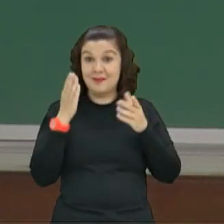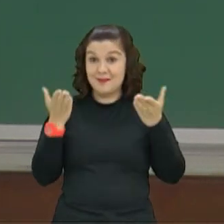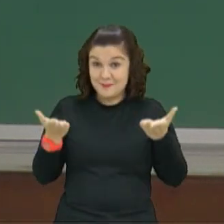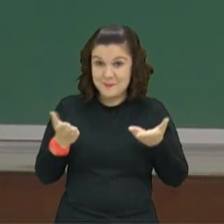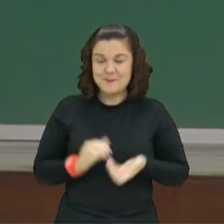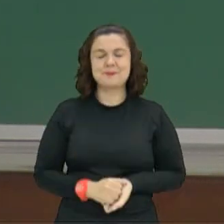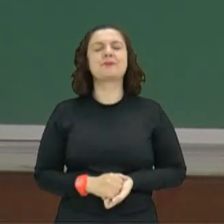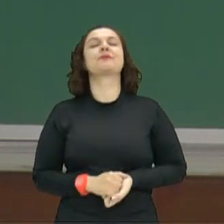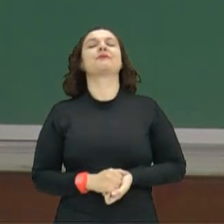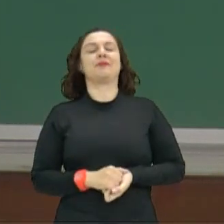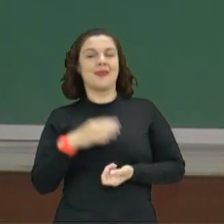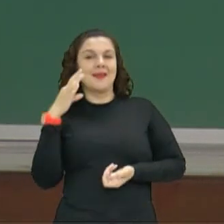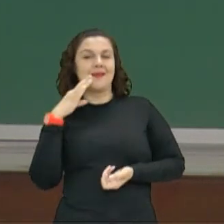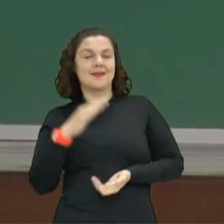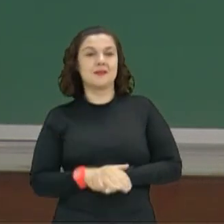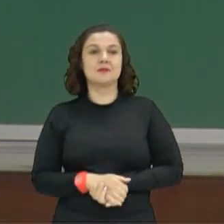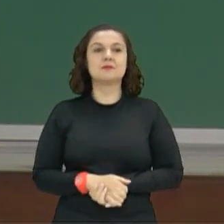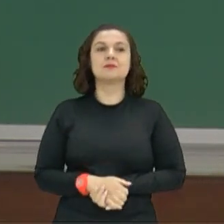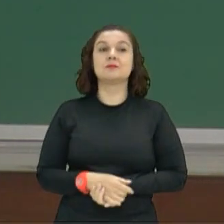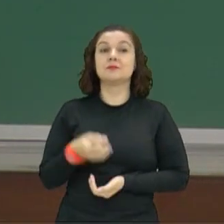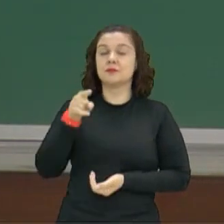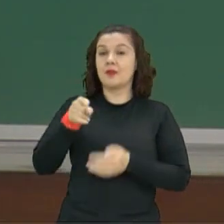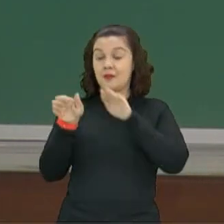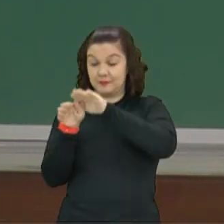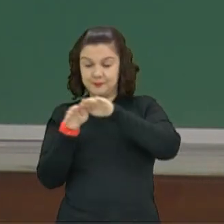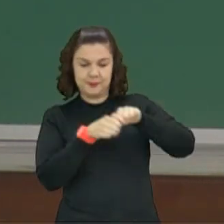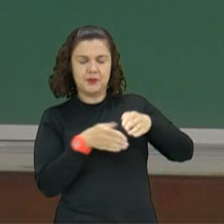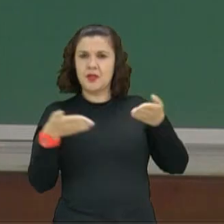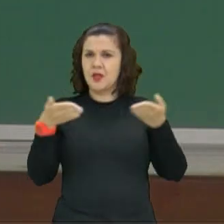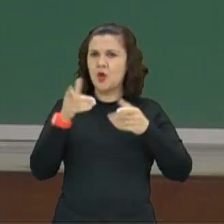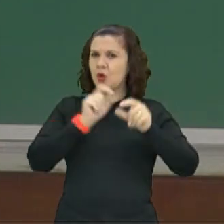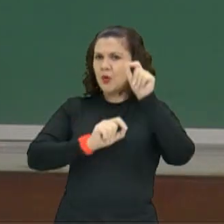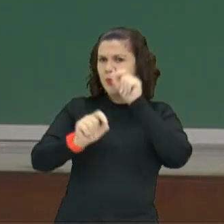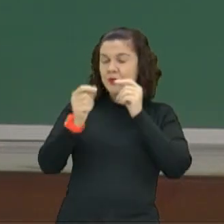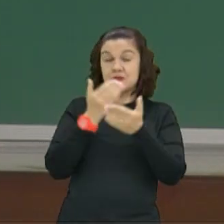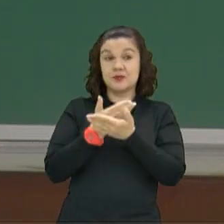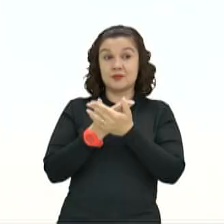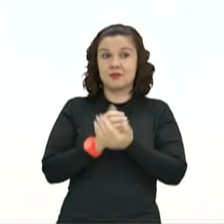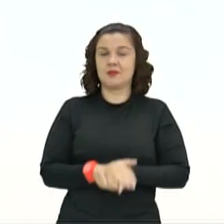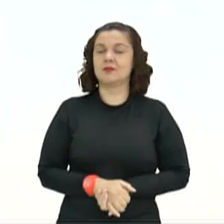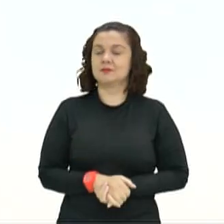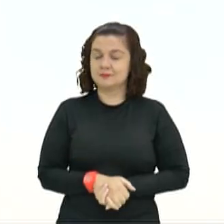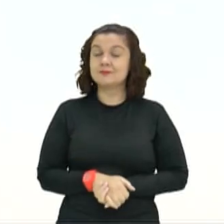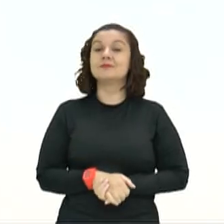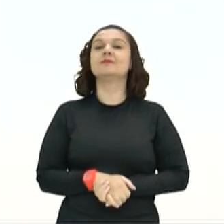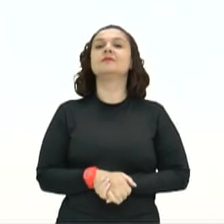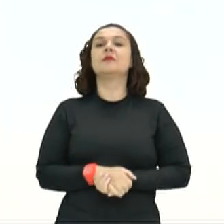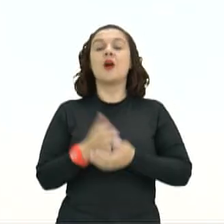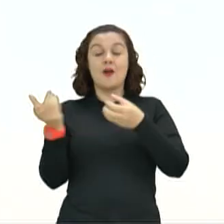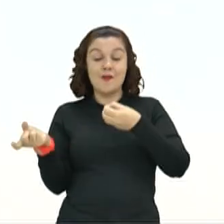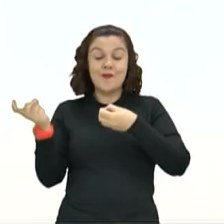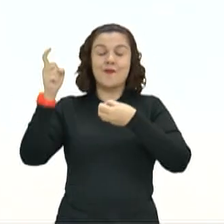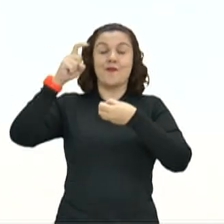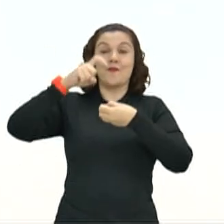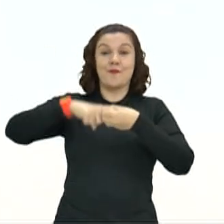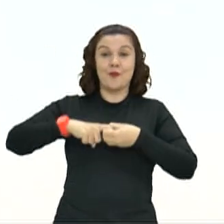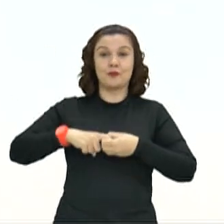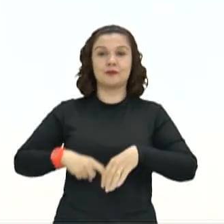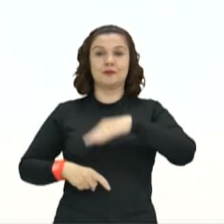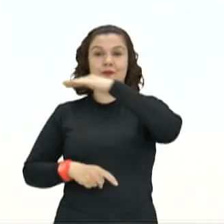Lembra disso? Ah, legal, né? Ó, e agora? Olha só o que nós vamos ver hoje, ó. Retomada